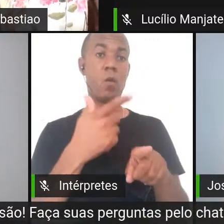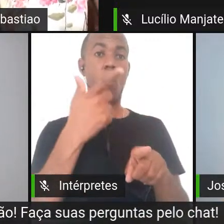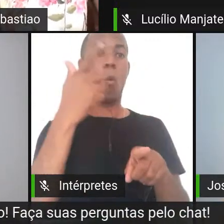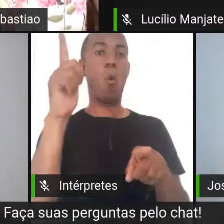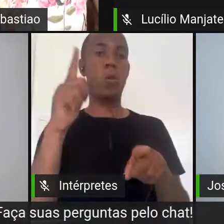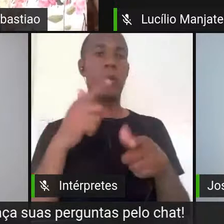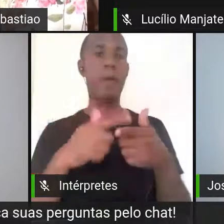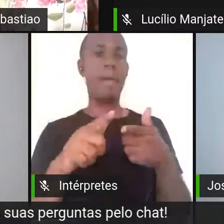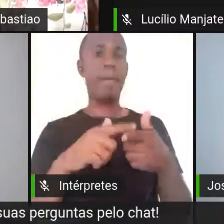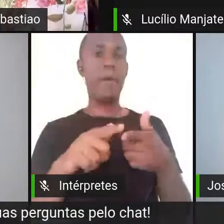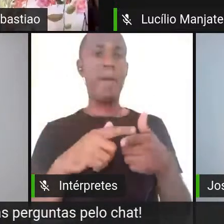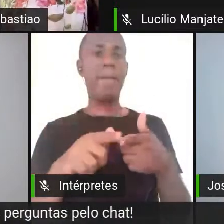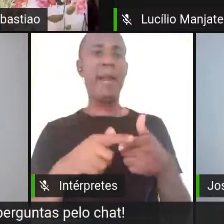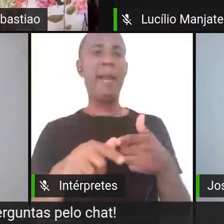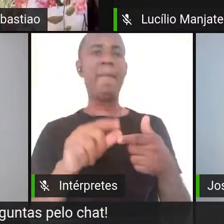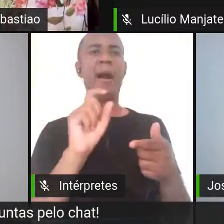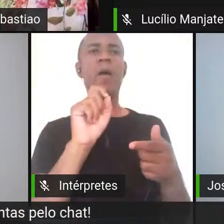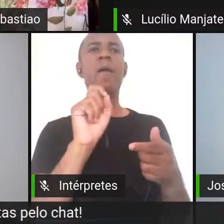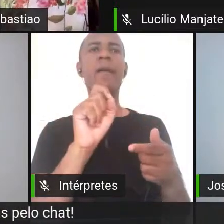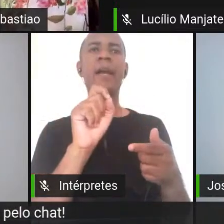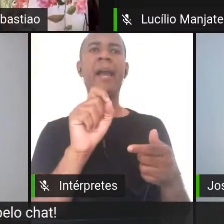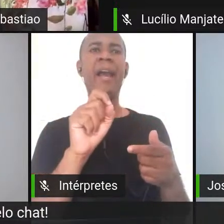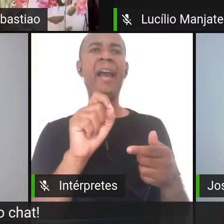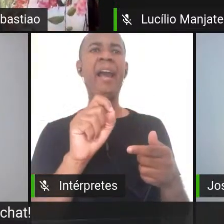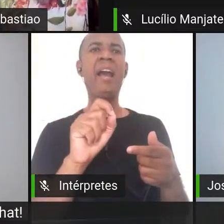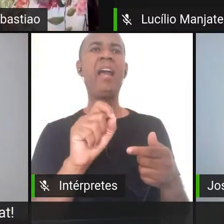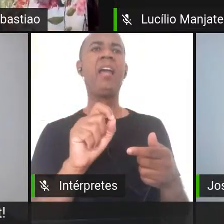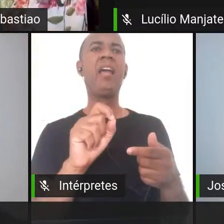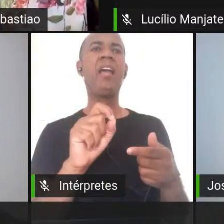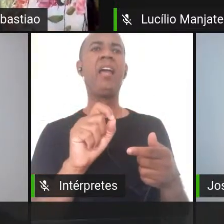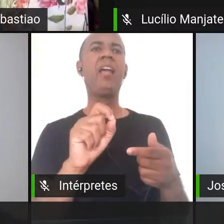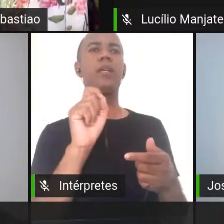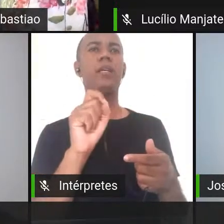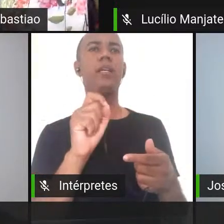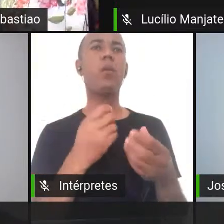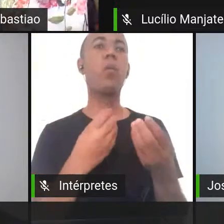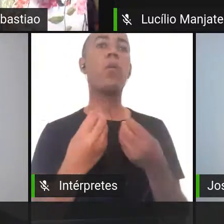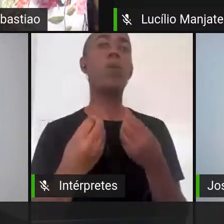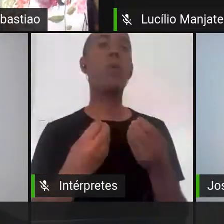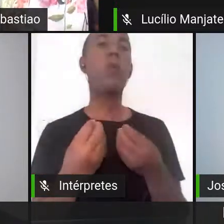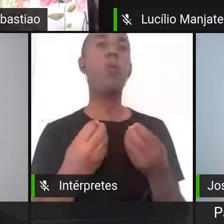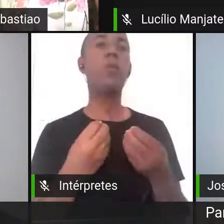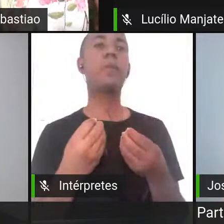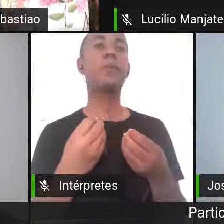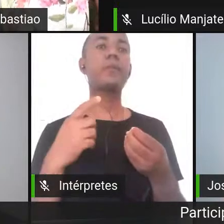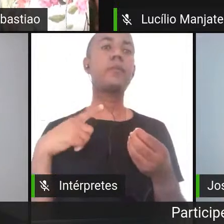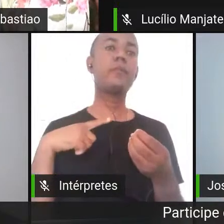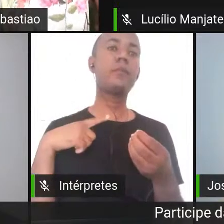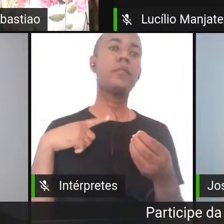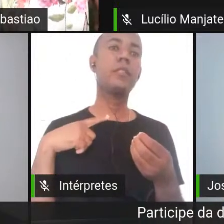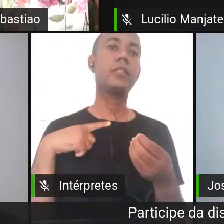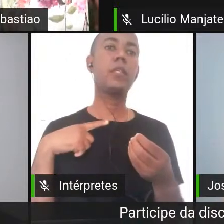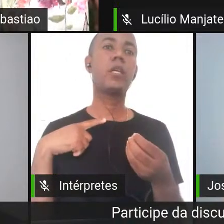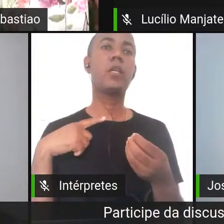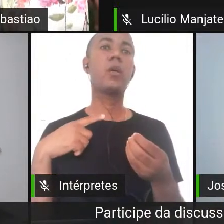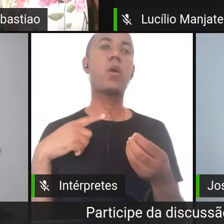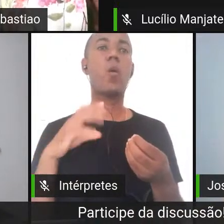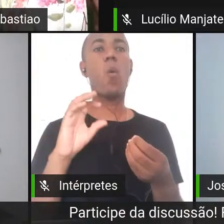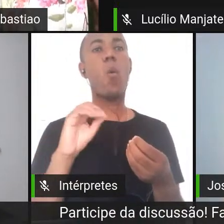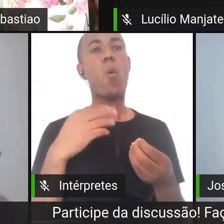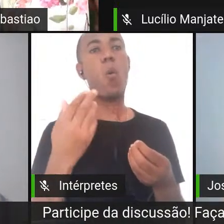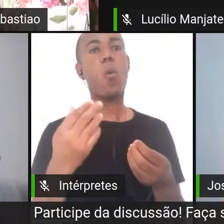problema. O que há, não se esse pouco que há, não se difunde muito. Os